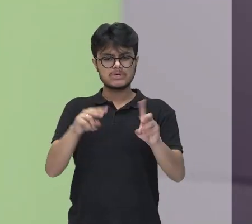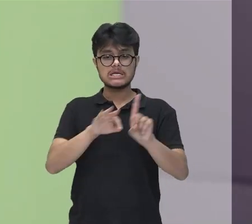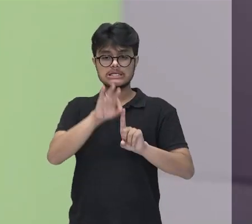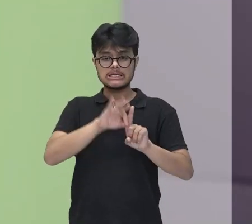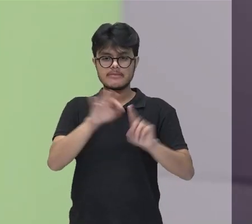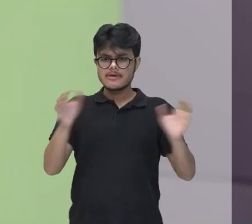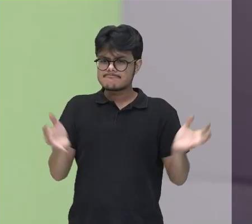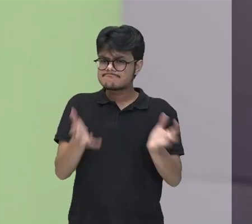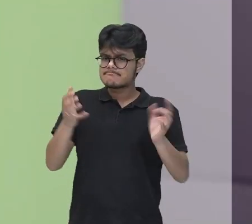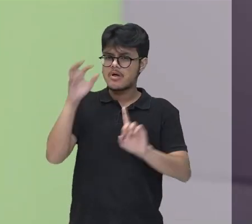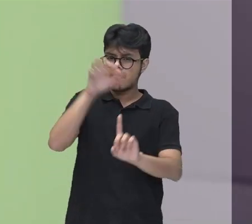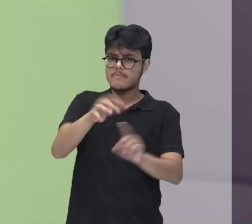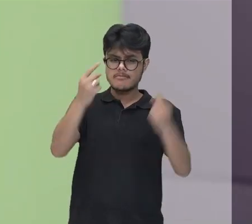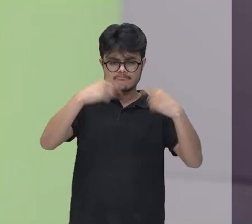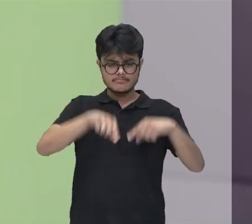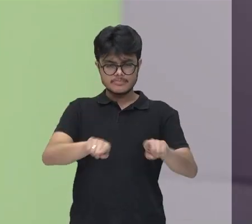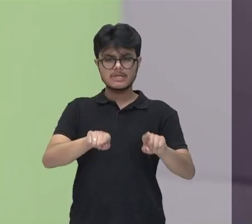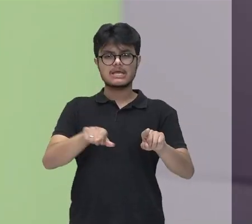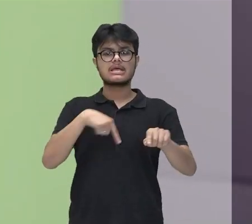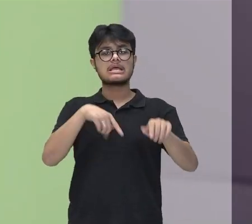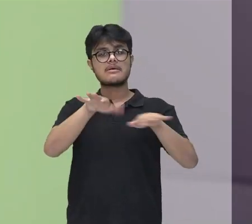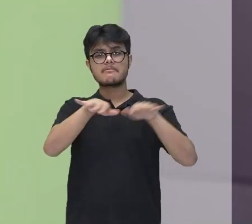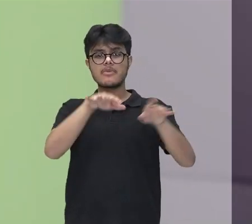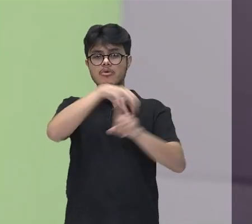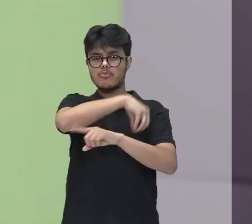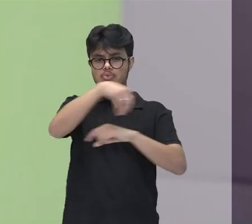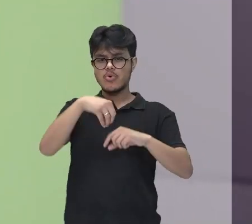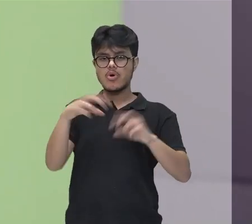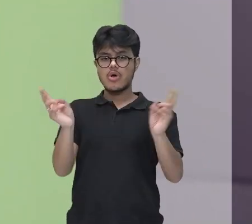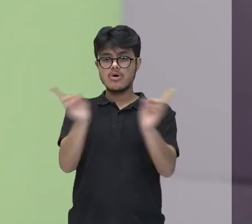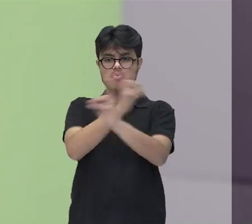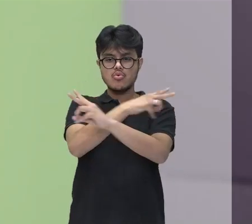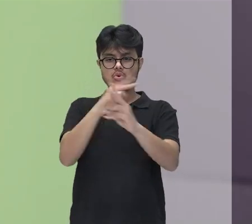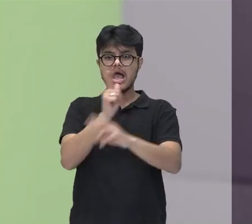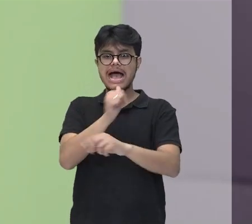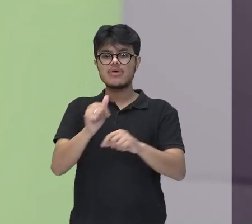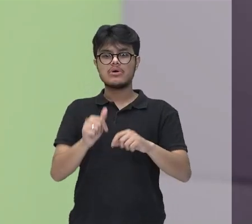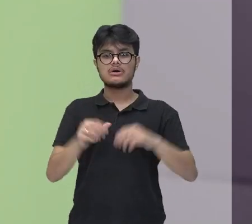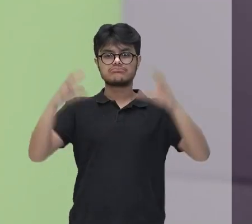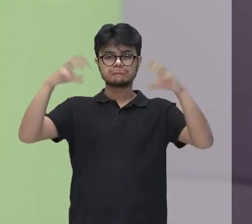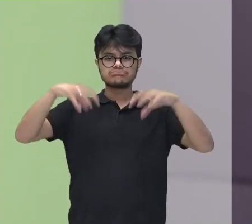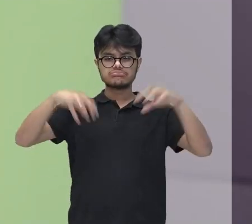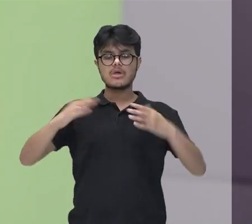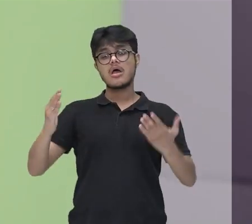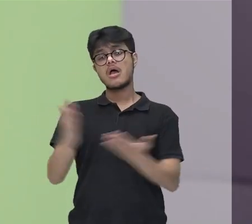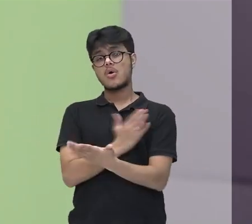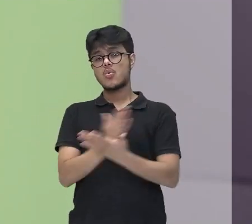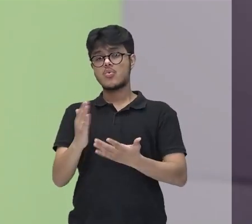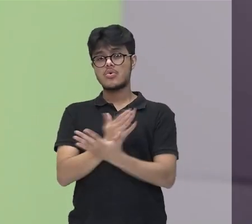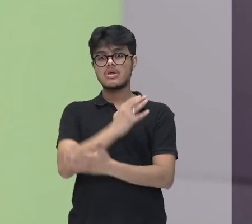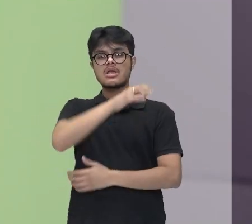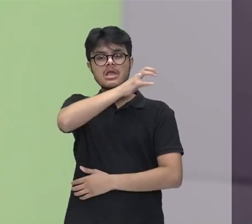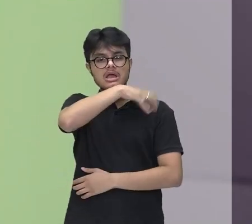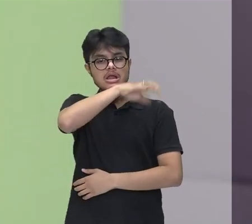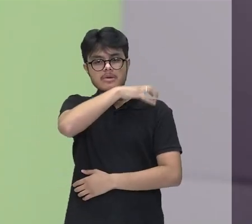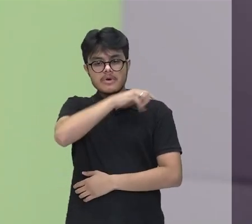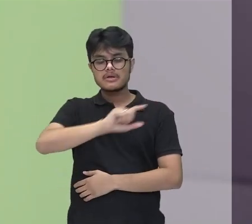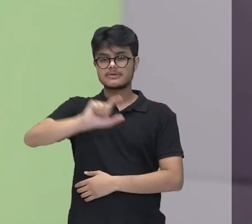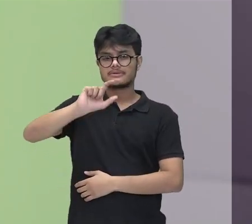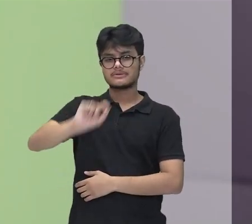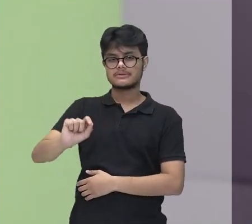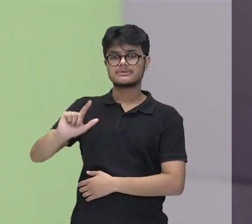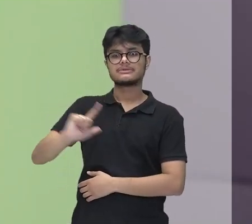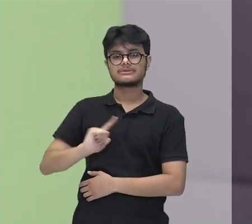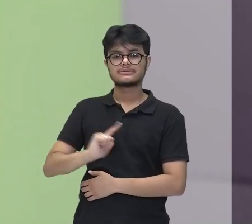da superfície e pela movimentação das massas de água, muitos animais marinhos,